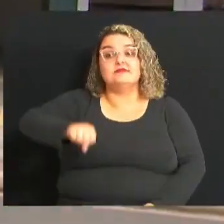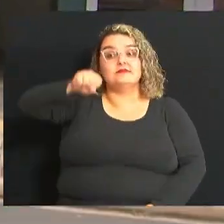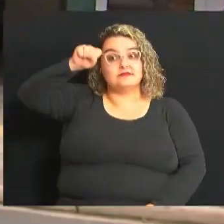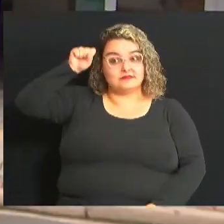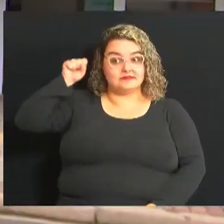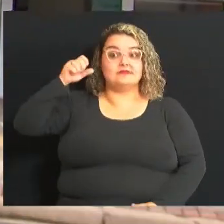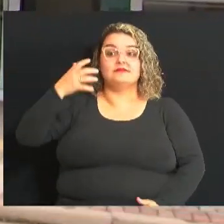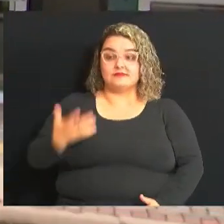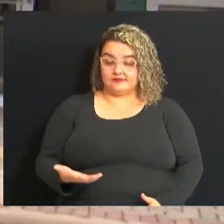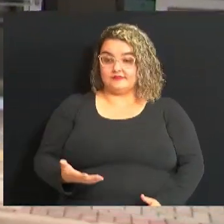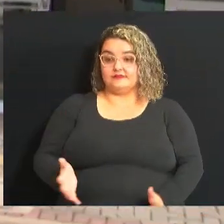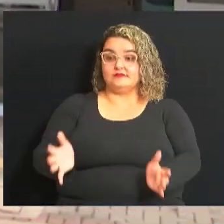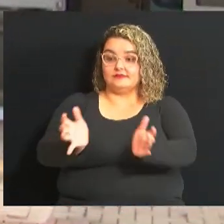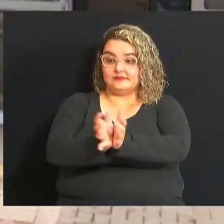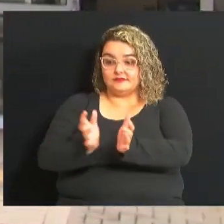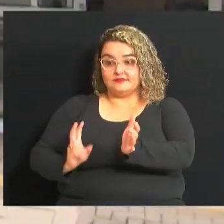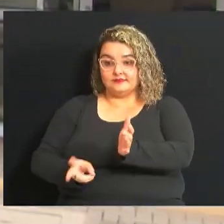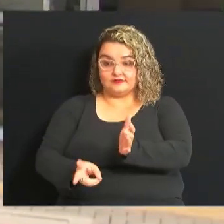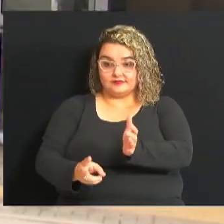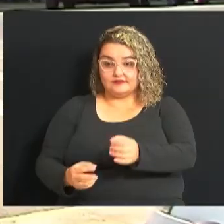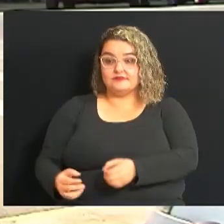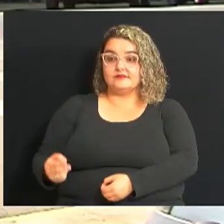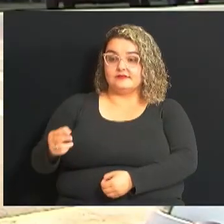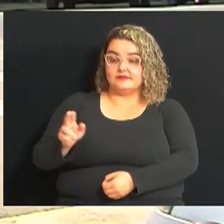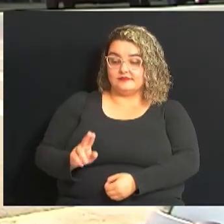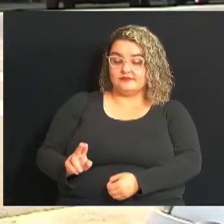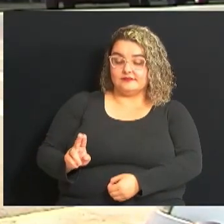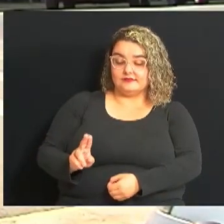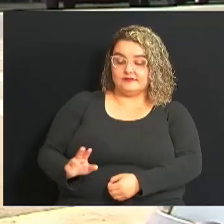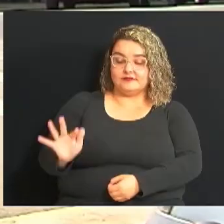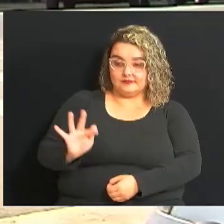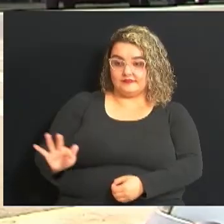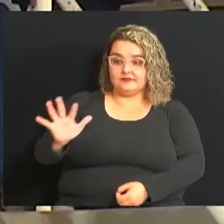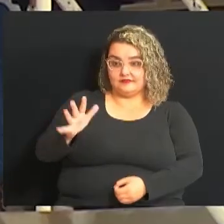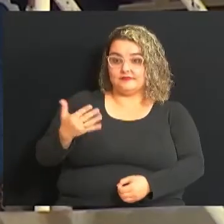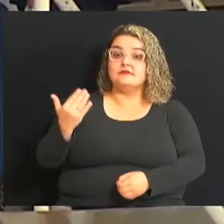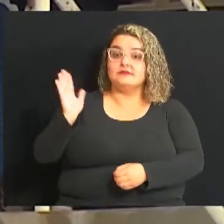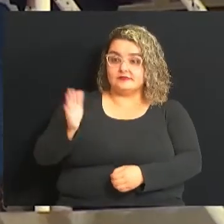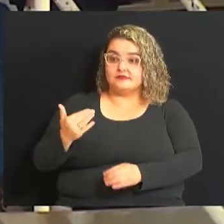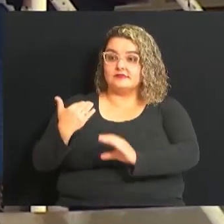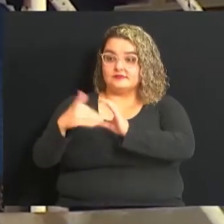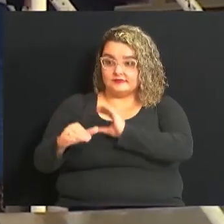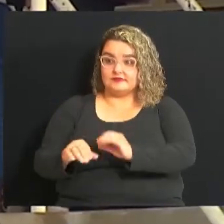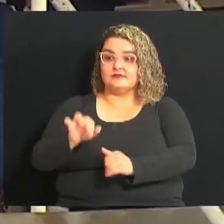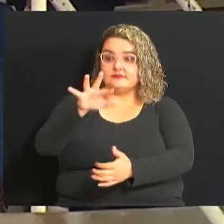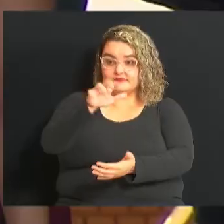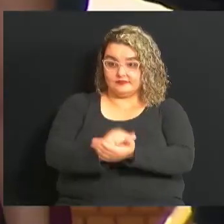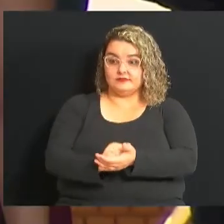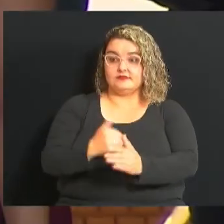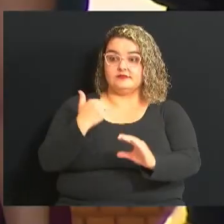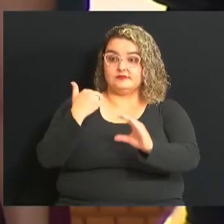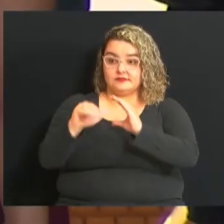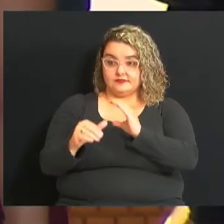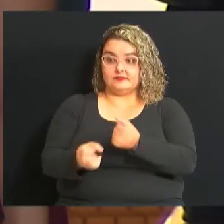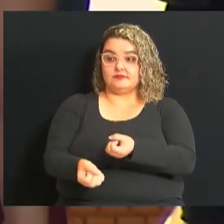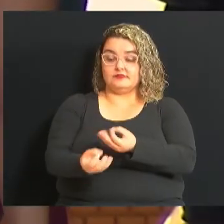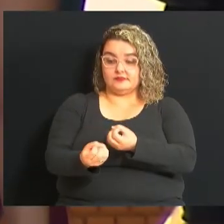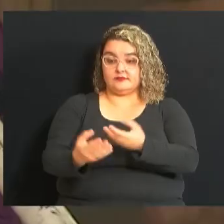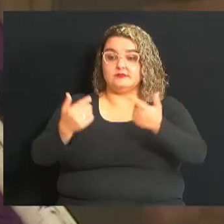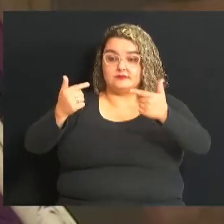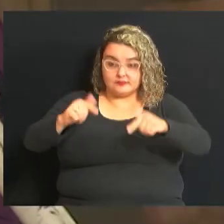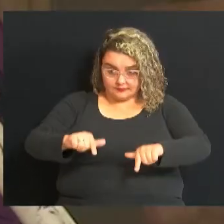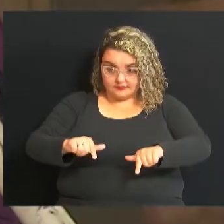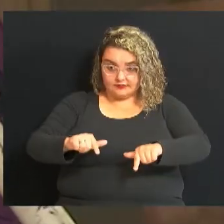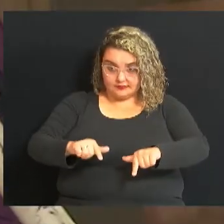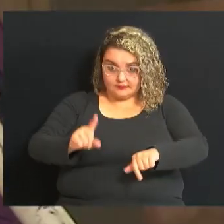A Comissão Permanente da Universidade, a Convest, já enviou aos candidatos uma mensagem com a informação do local e